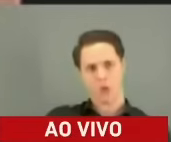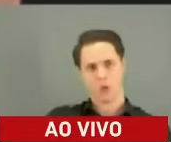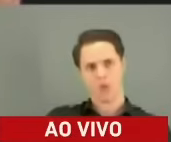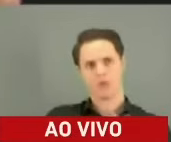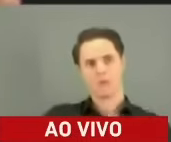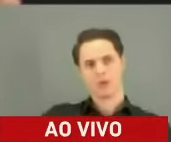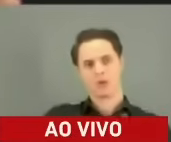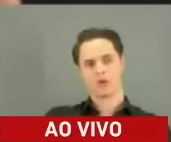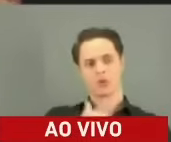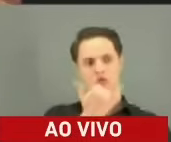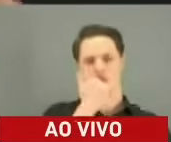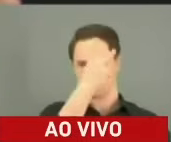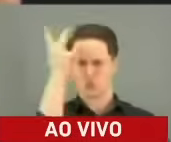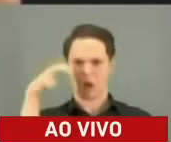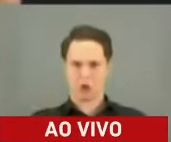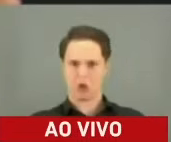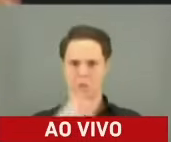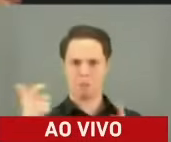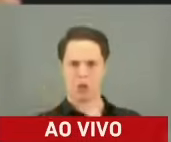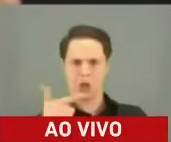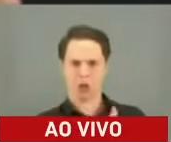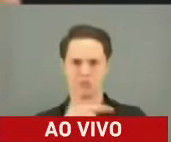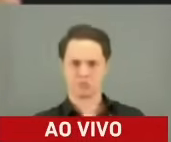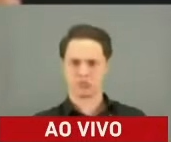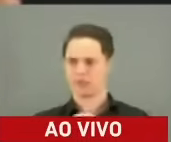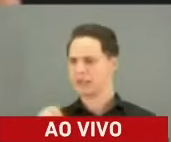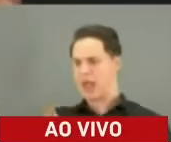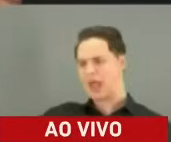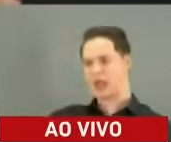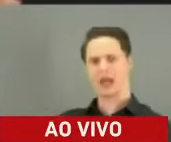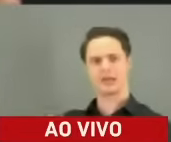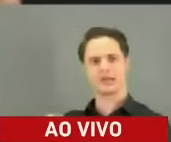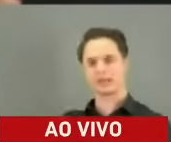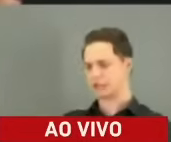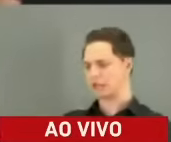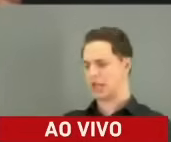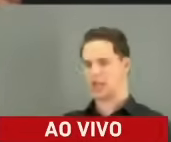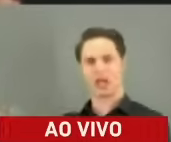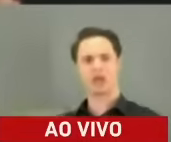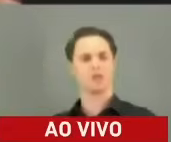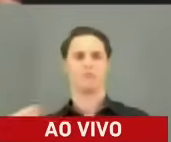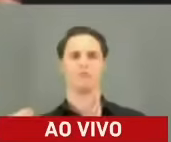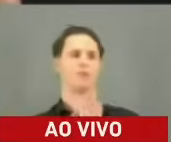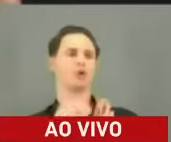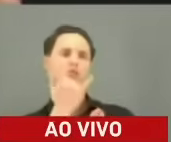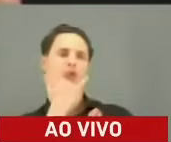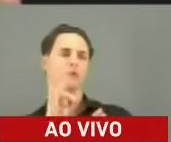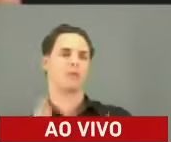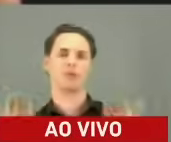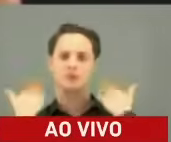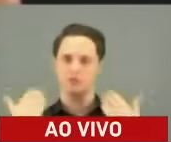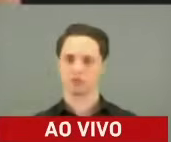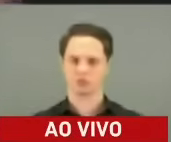eu me desculpe, eu sou condenado. Se eles erram, eles simplesmente botam uma nota e passou. Errar é